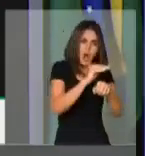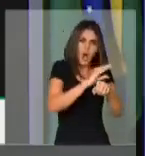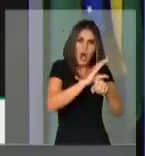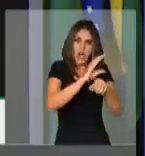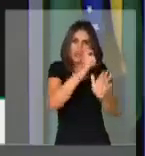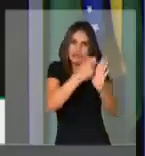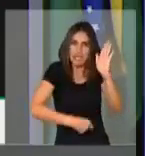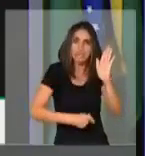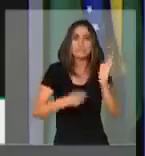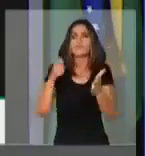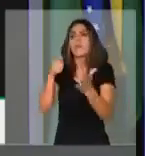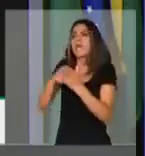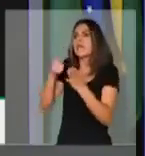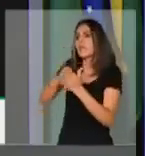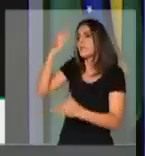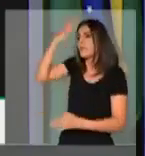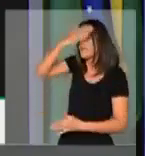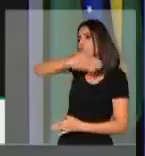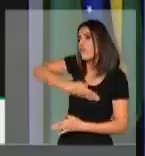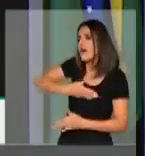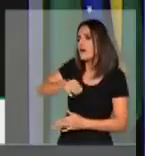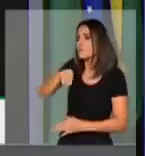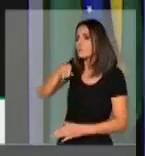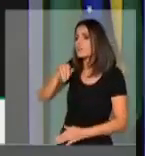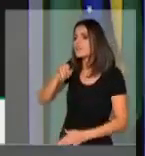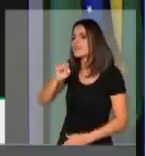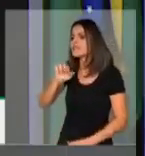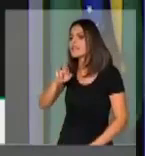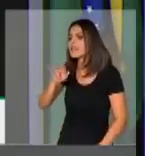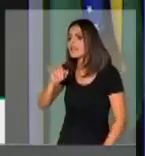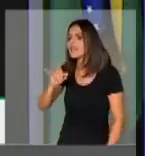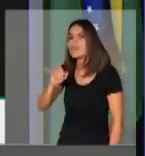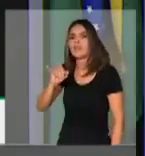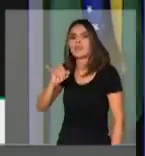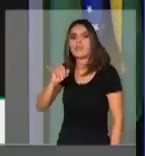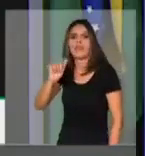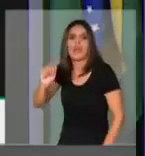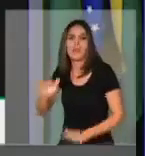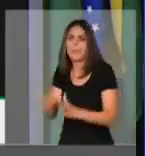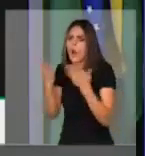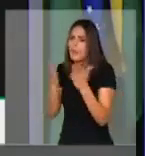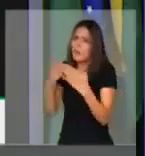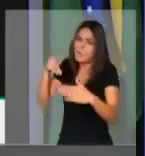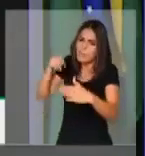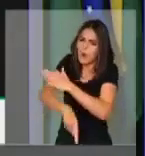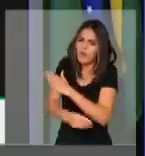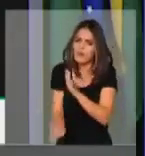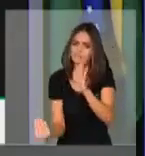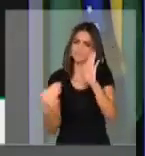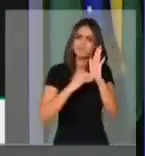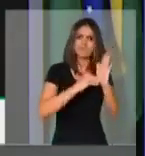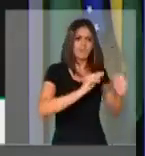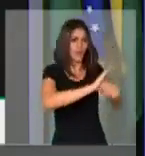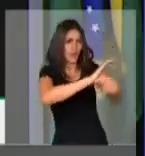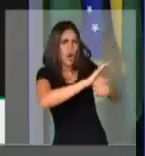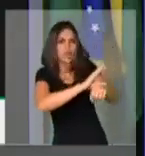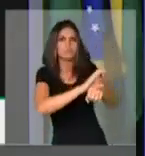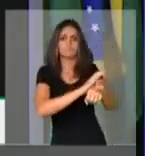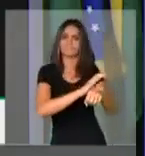a exigência de comprovação do estado de miserabilidade? Na Constituição do Brasil.